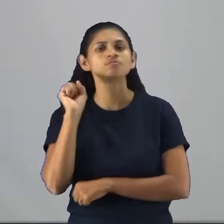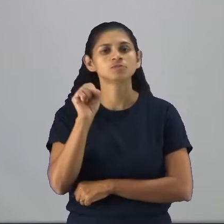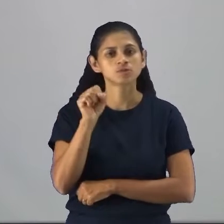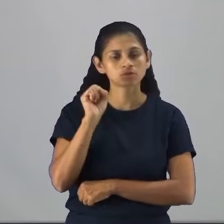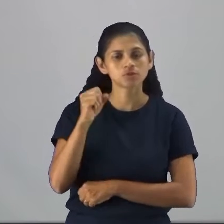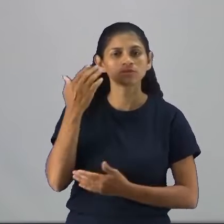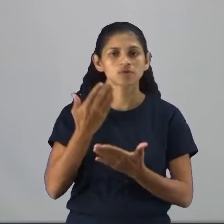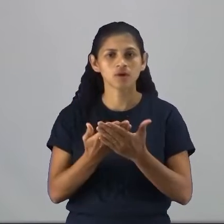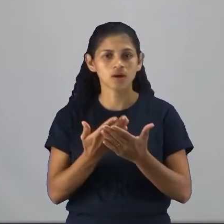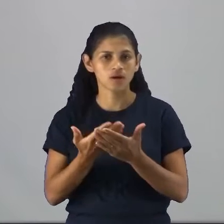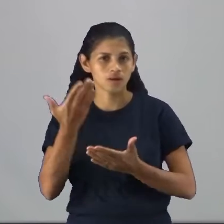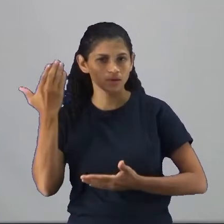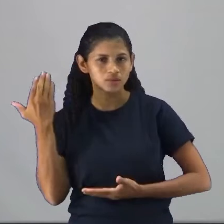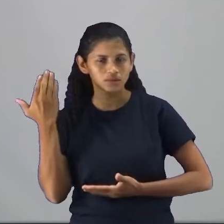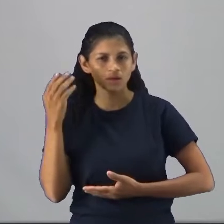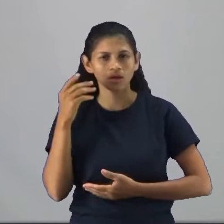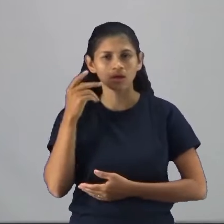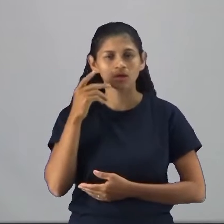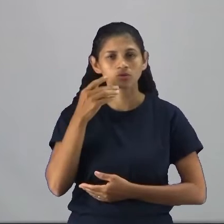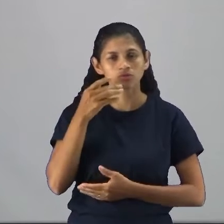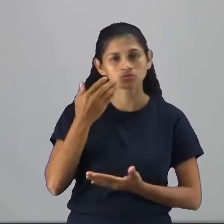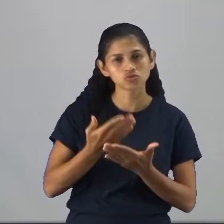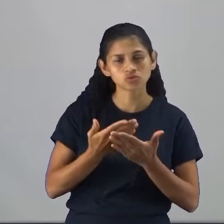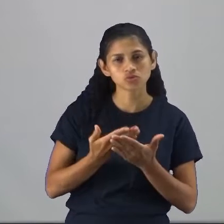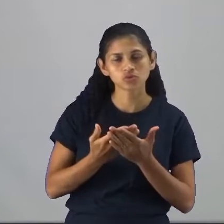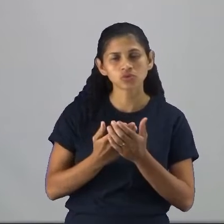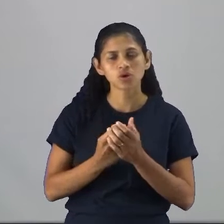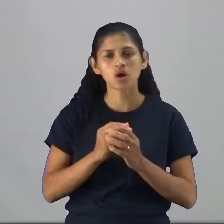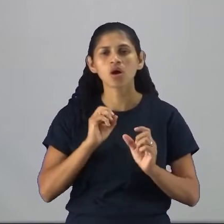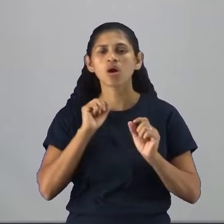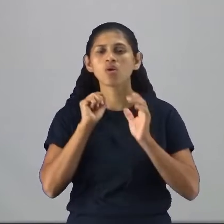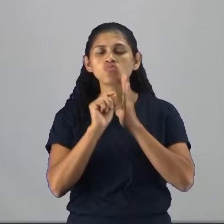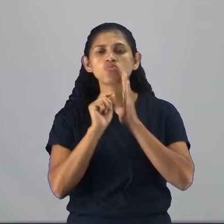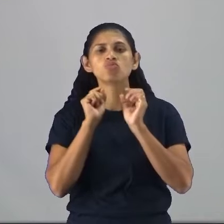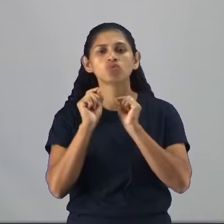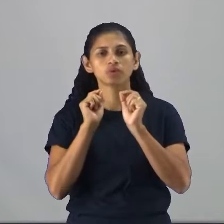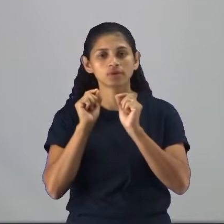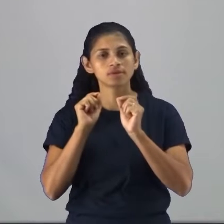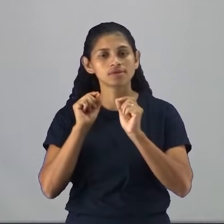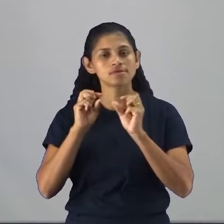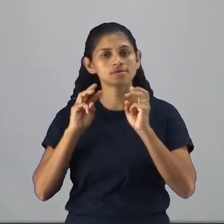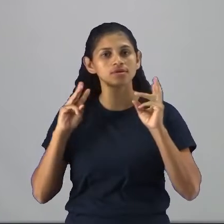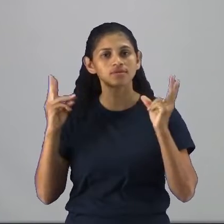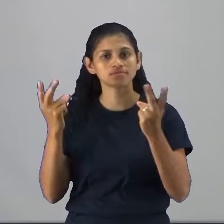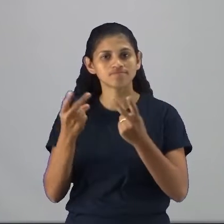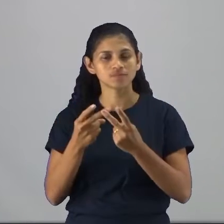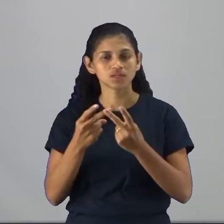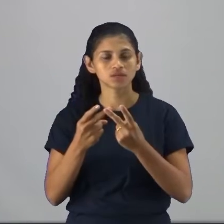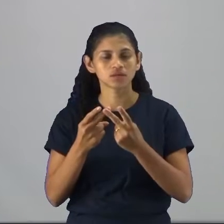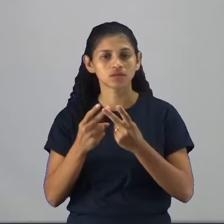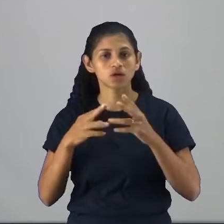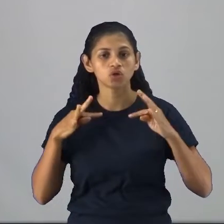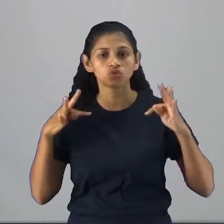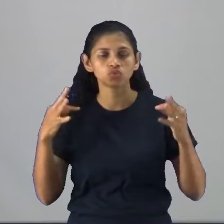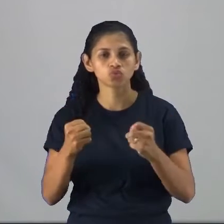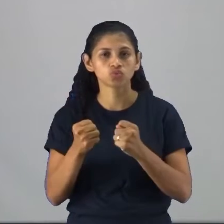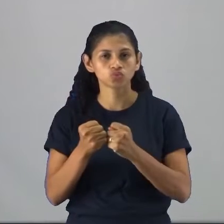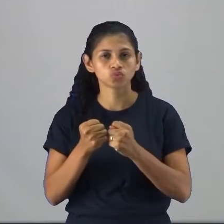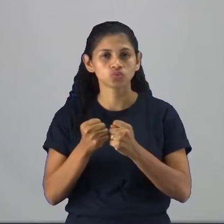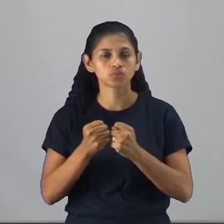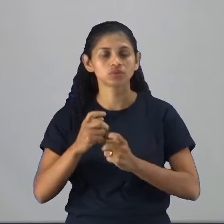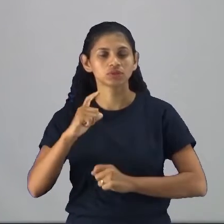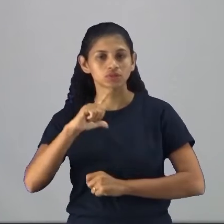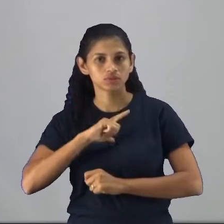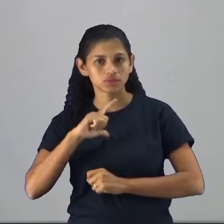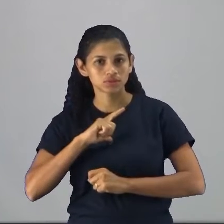aula anterior, nós vimos o que é matéria, que é tudo aquilo que tem massa e ocupa um lugar no